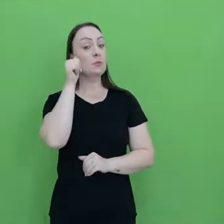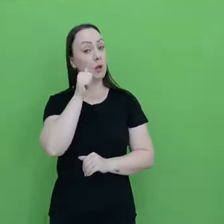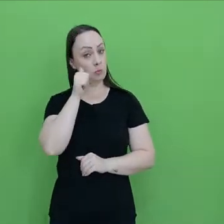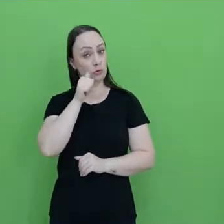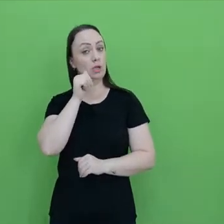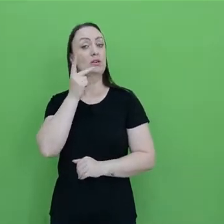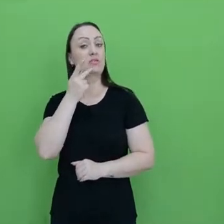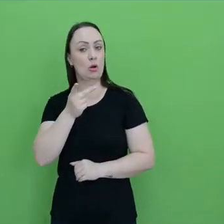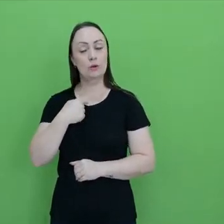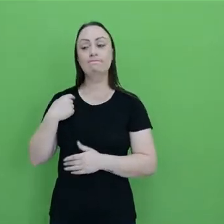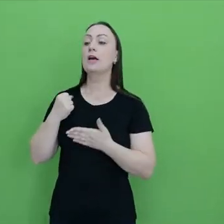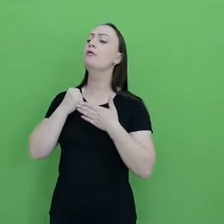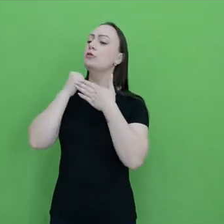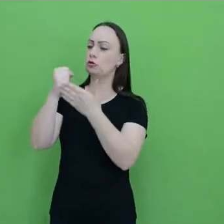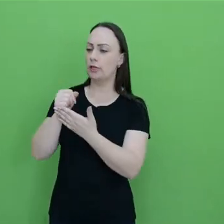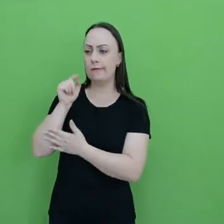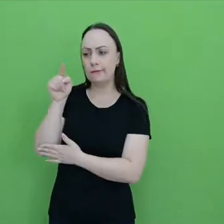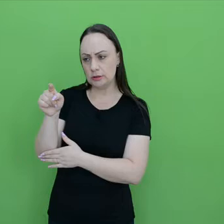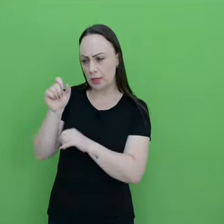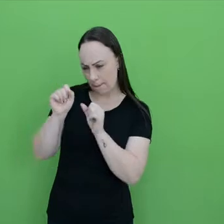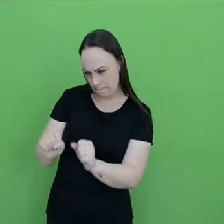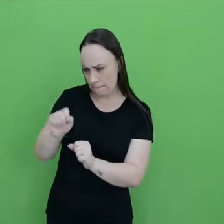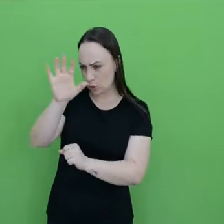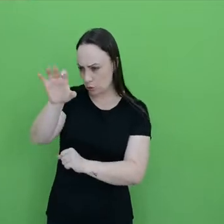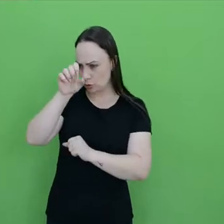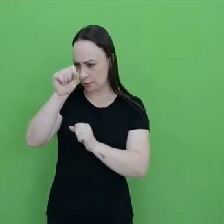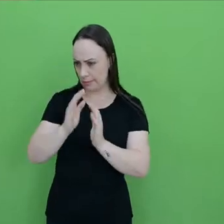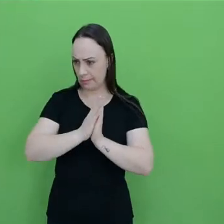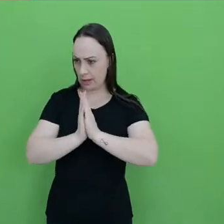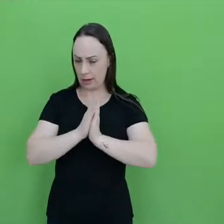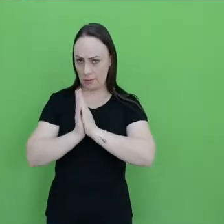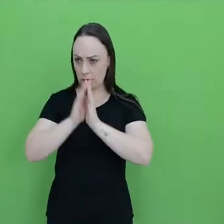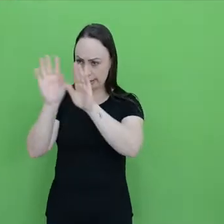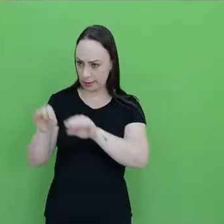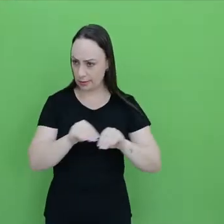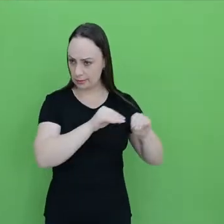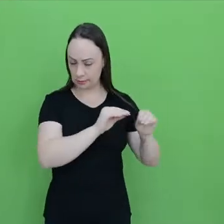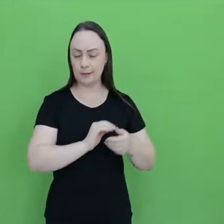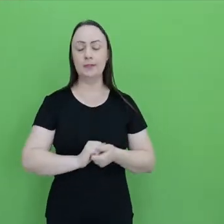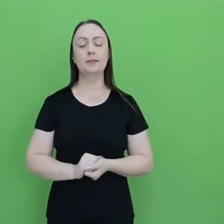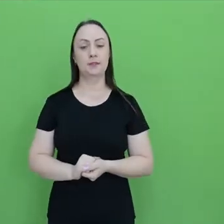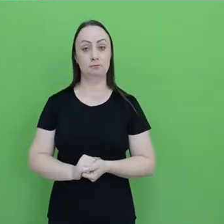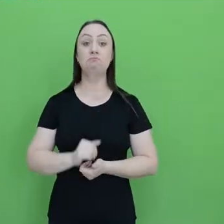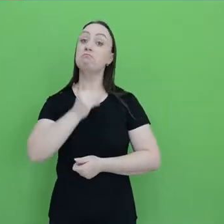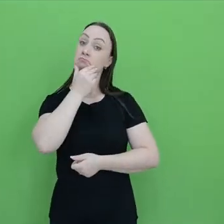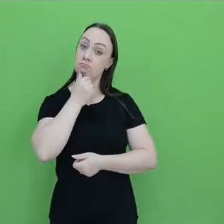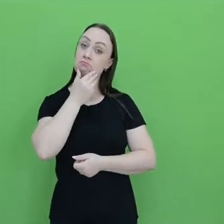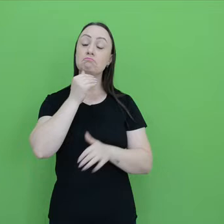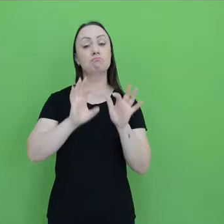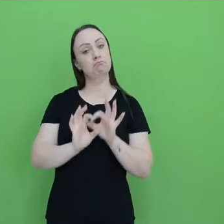Ivanka disse que iria ajudar aquele homem e perguntou se poderia levar consigo a boneca. O